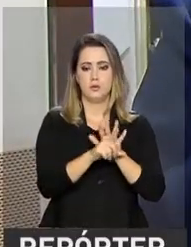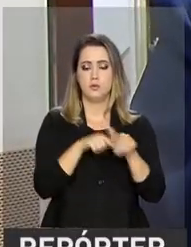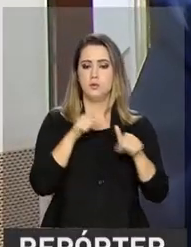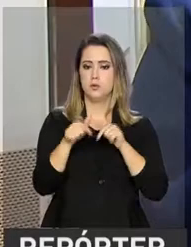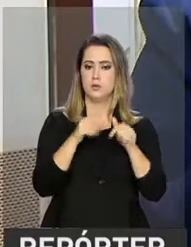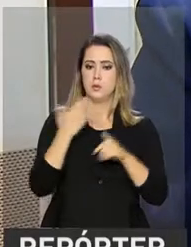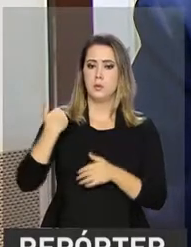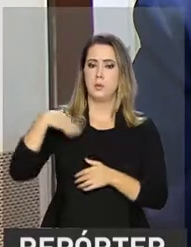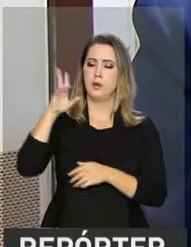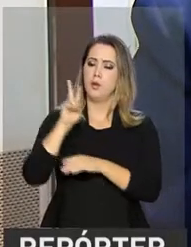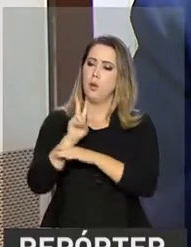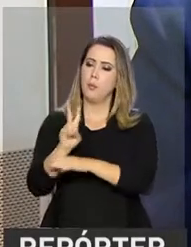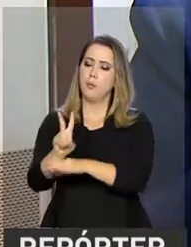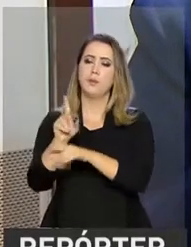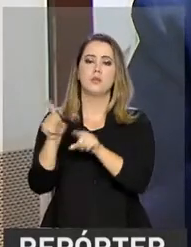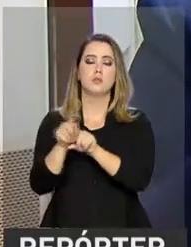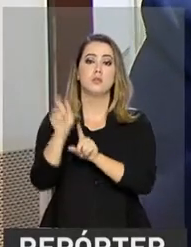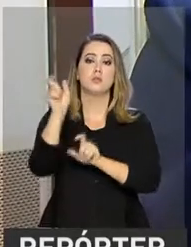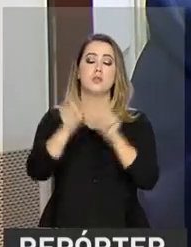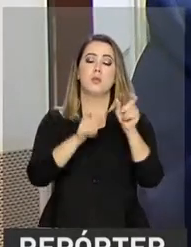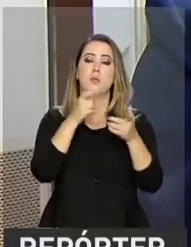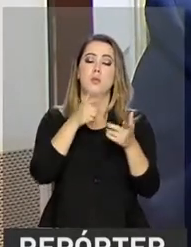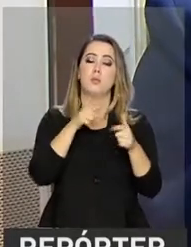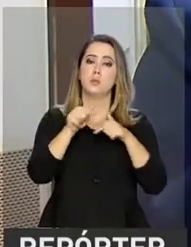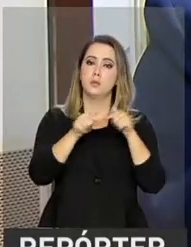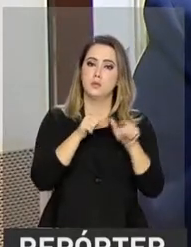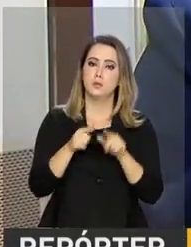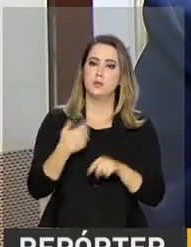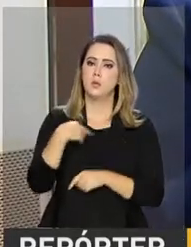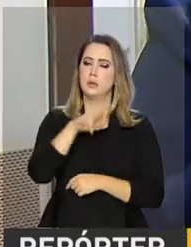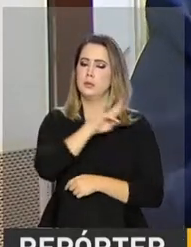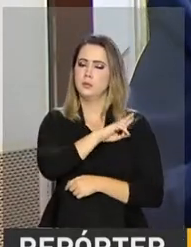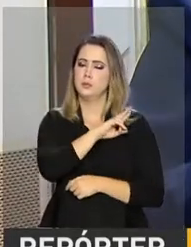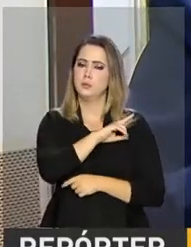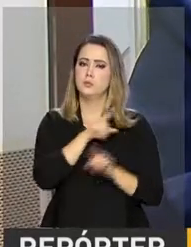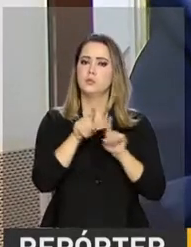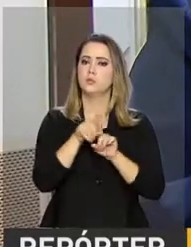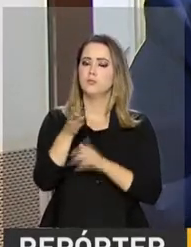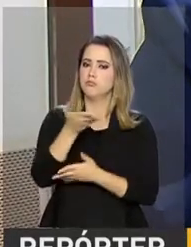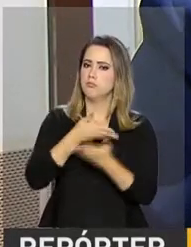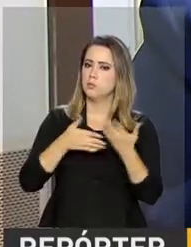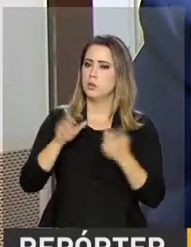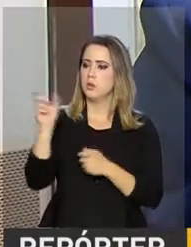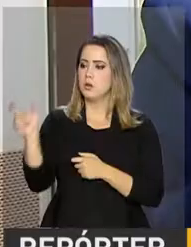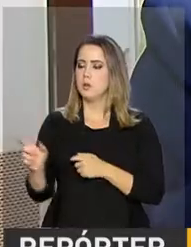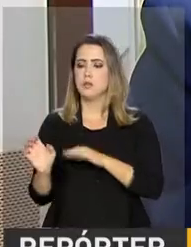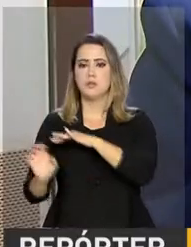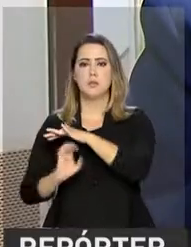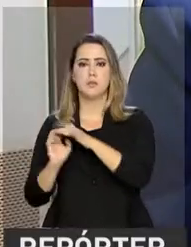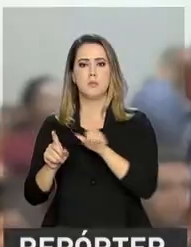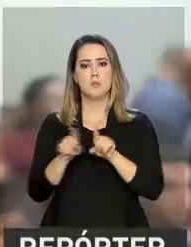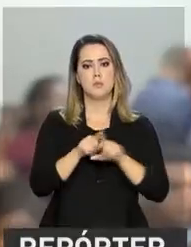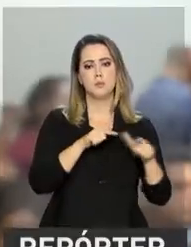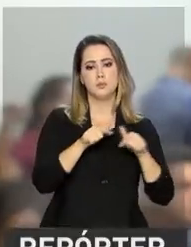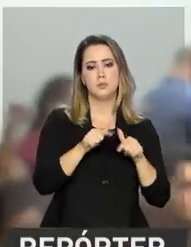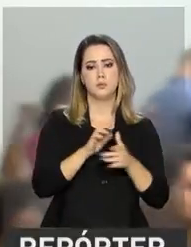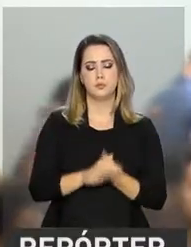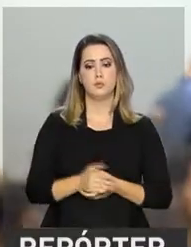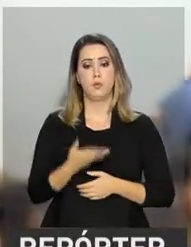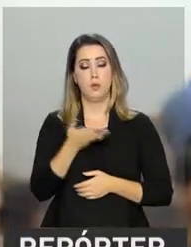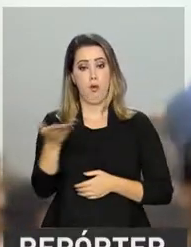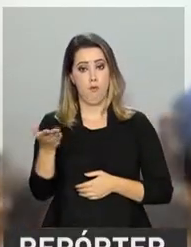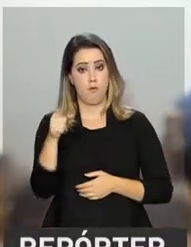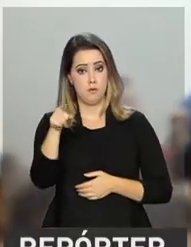dar maior proteção ao trabalhador ao definir responsabilidades entre patrões e empregados quando você